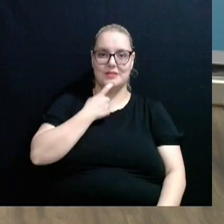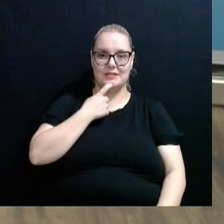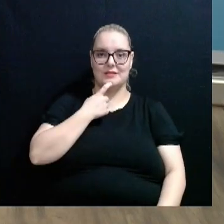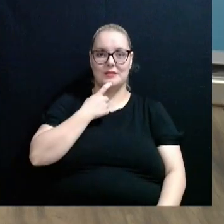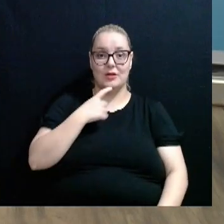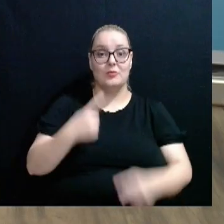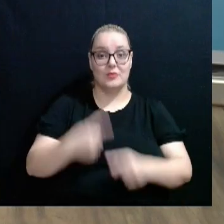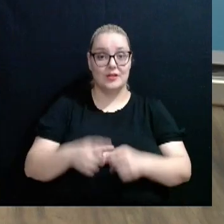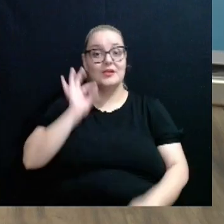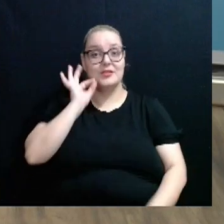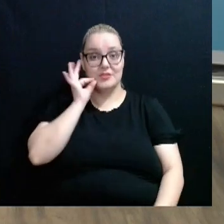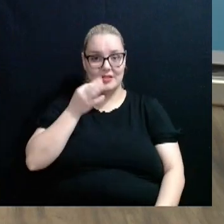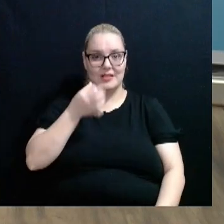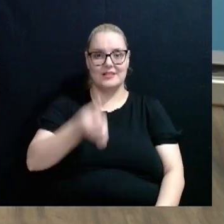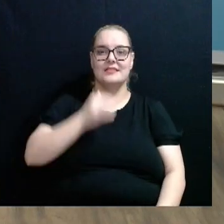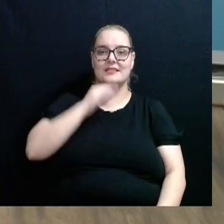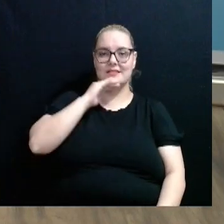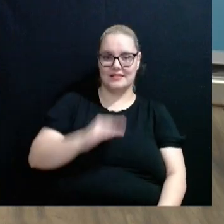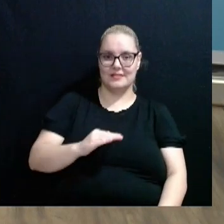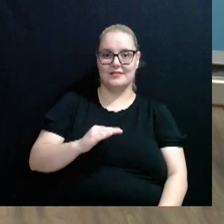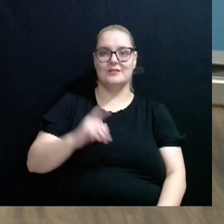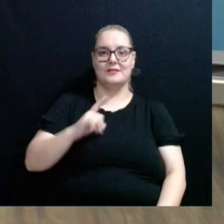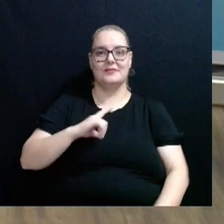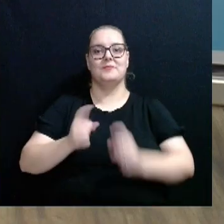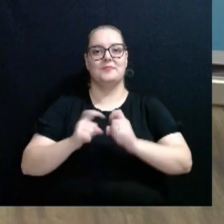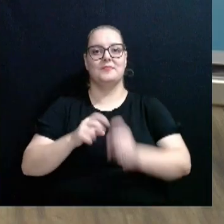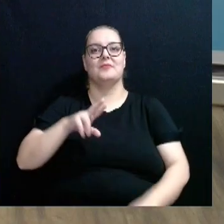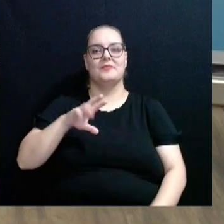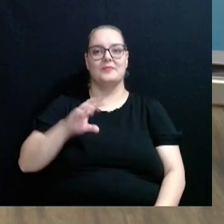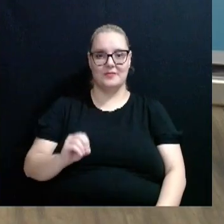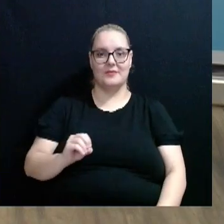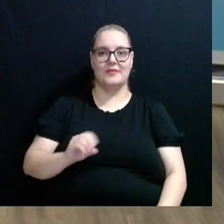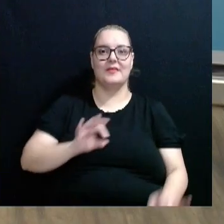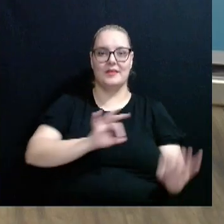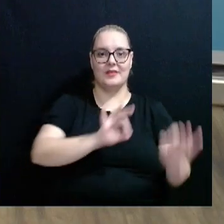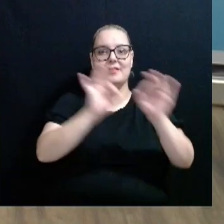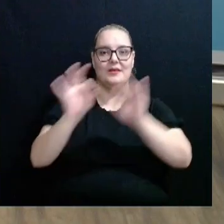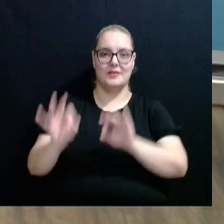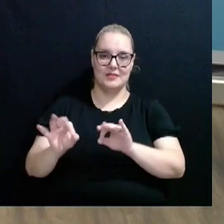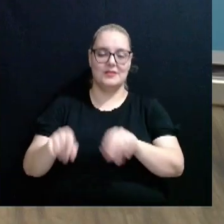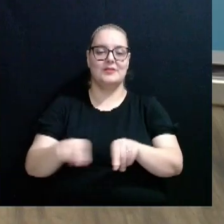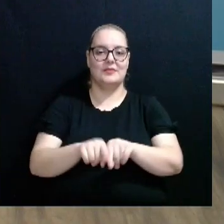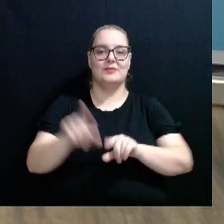pouco, às 6 da tarde, tem sessão ordinária. Você acompanha também a transmissão ao vivo